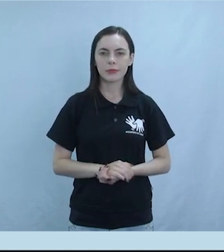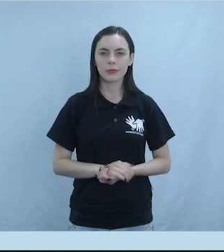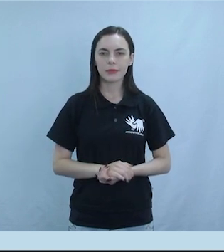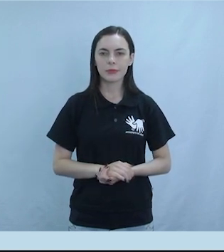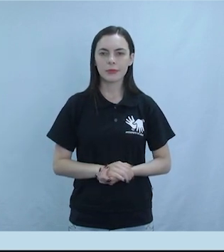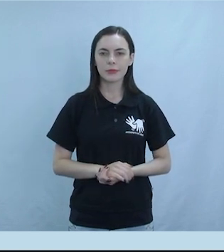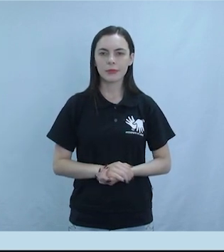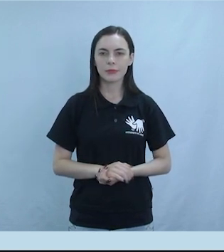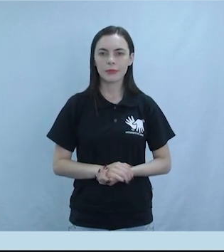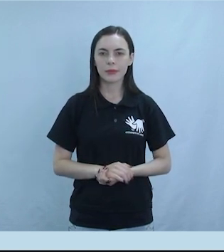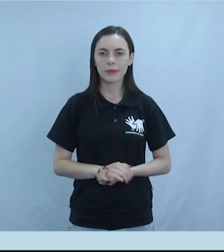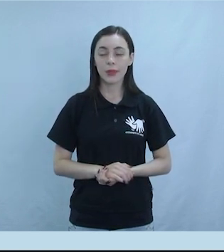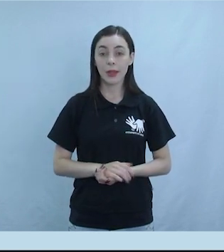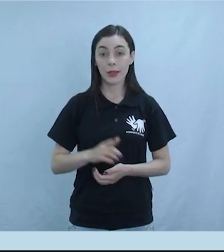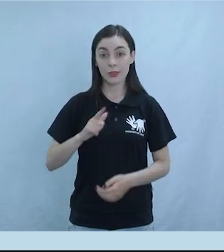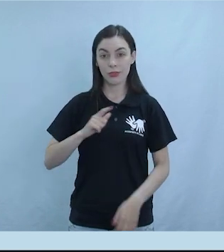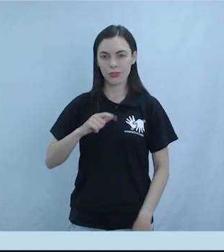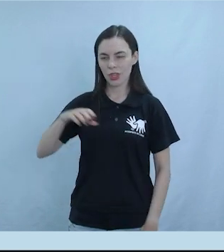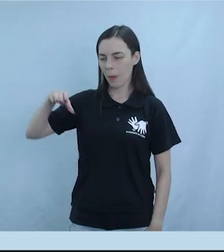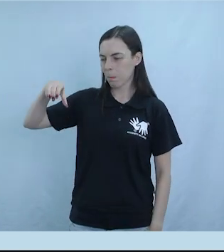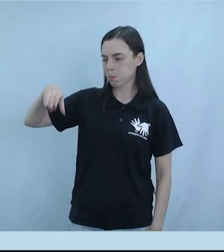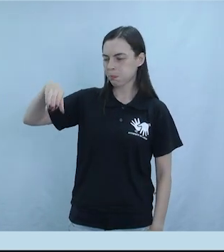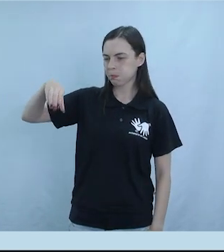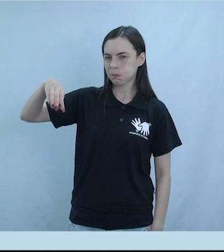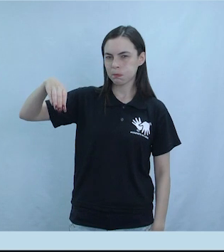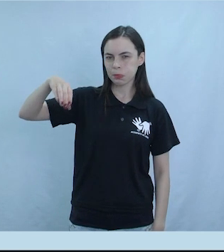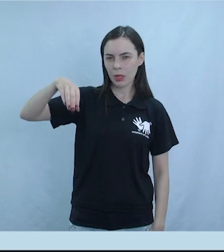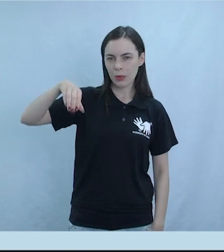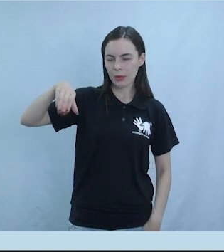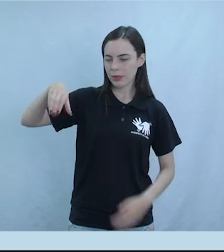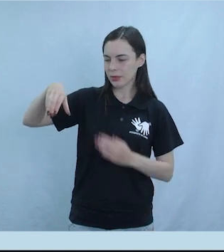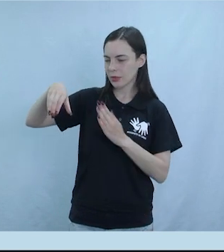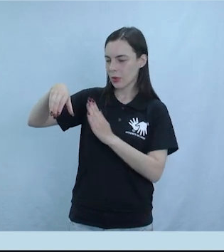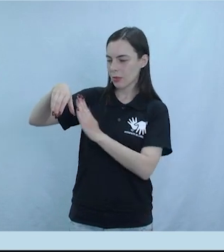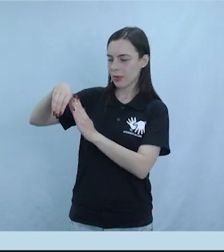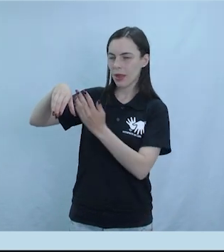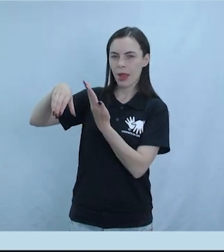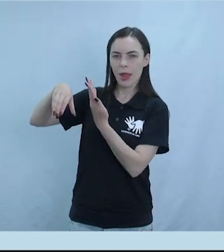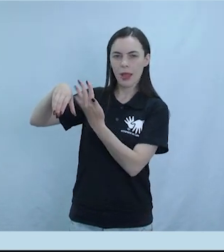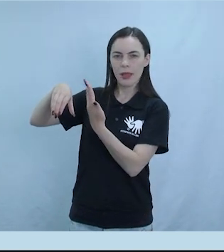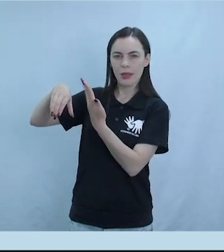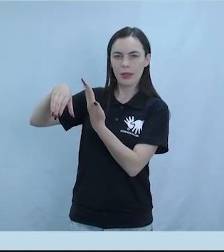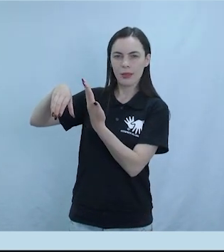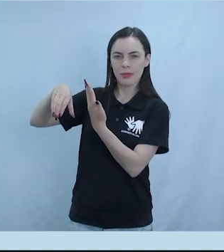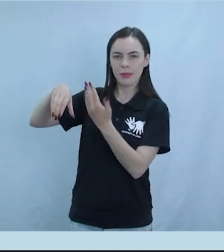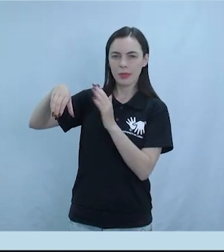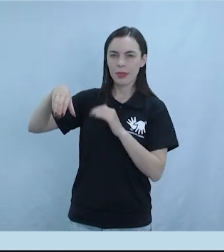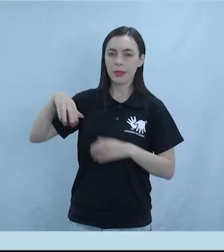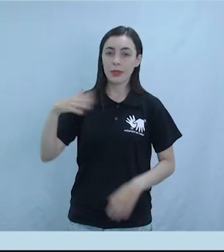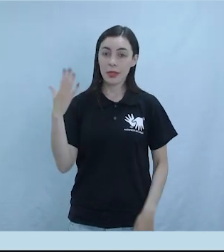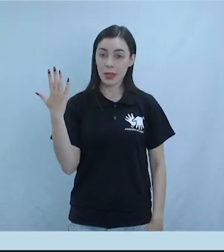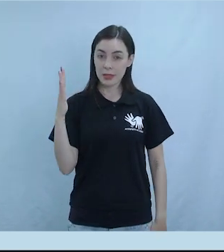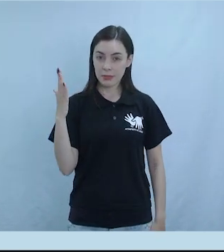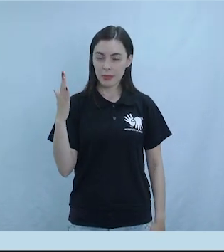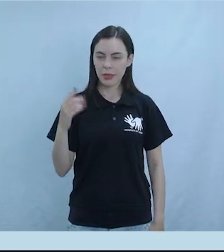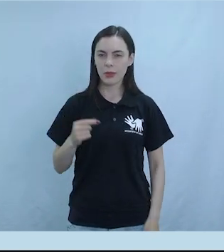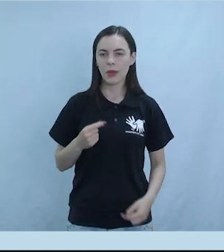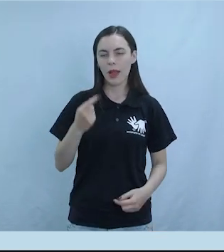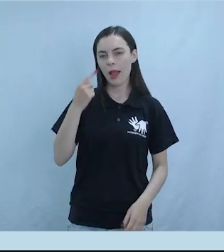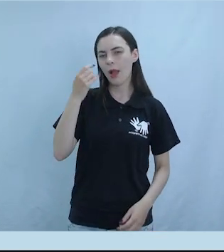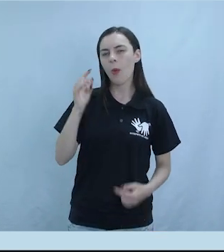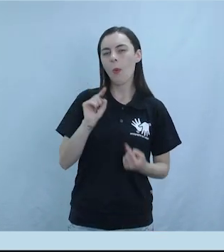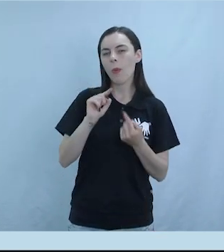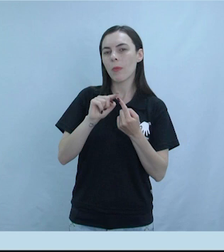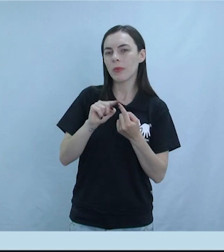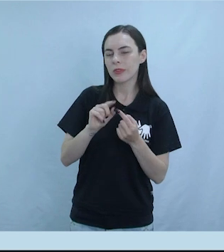Cobriram todas as bocas das cavernas com grandes espelhos. A ideia era que